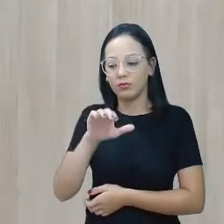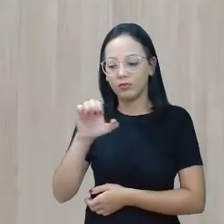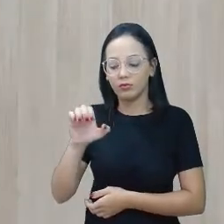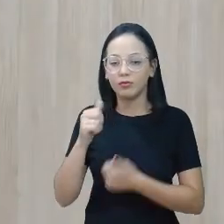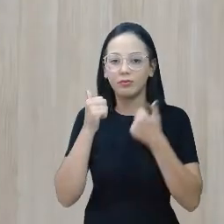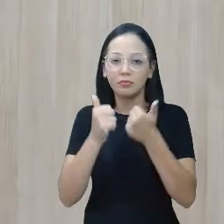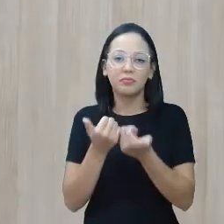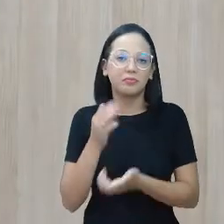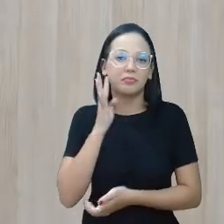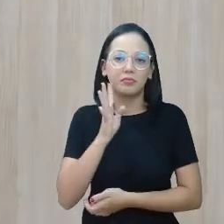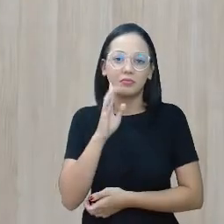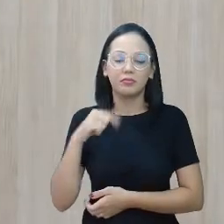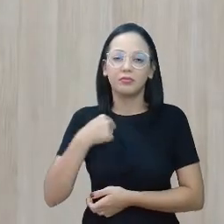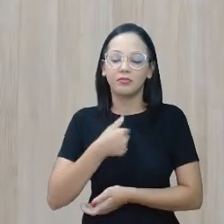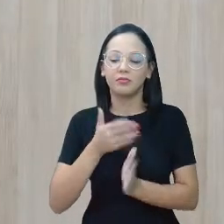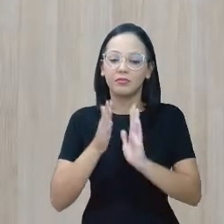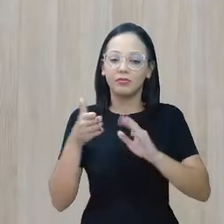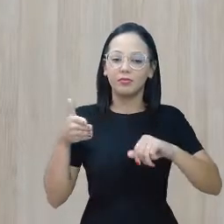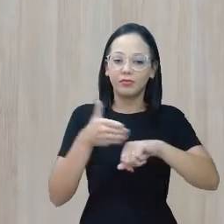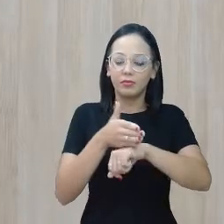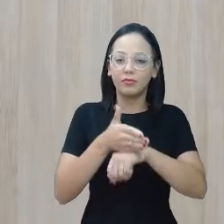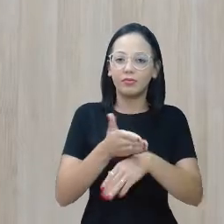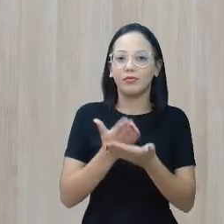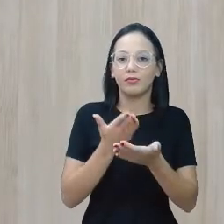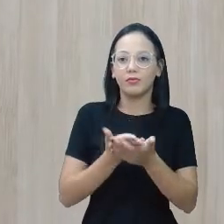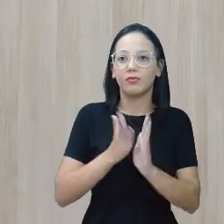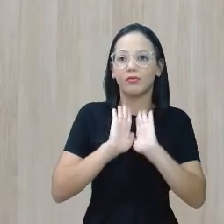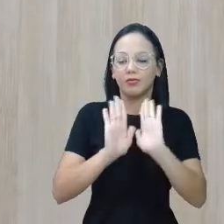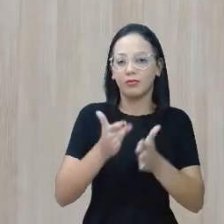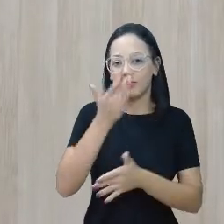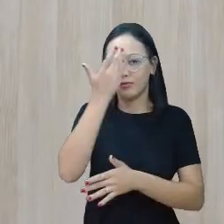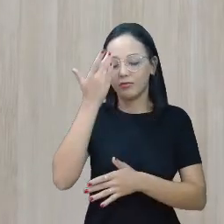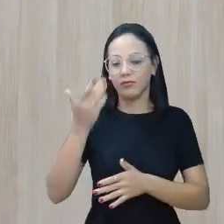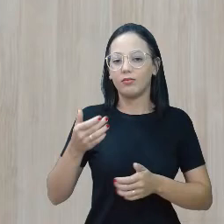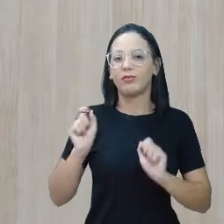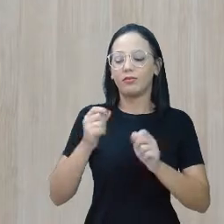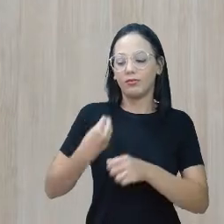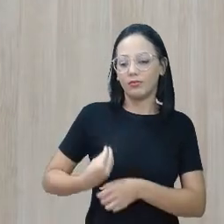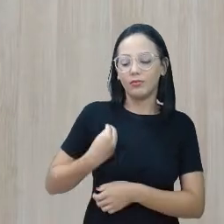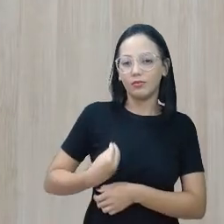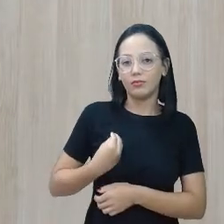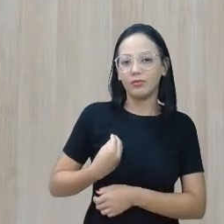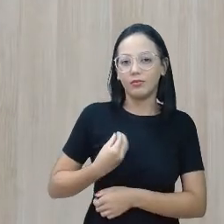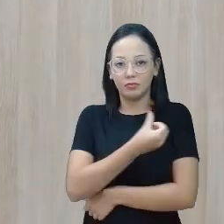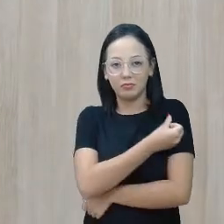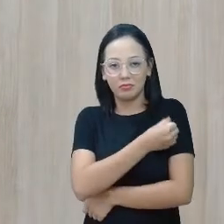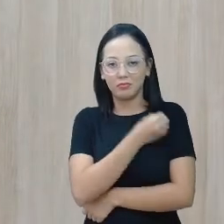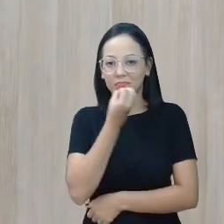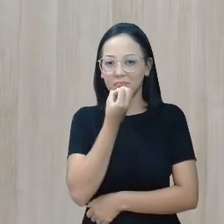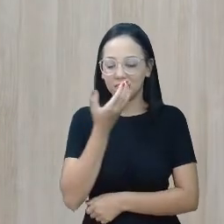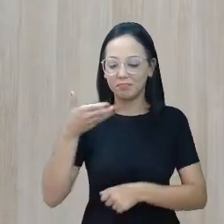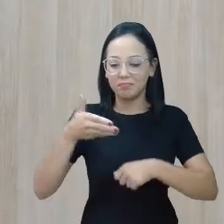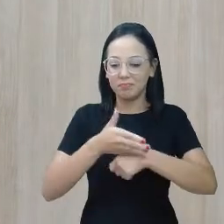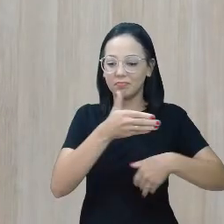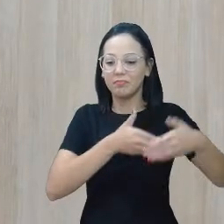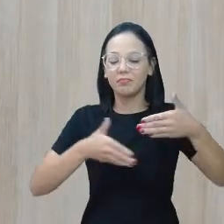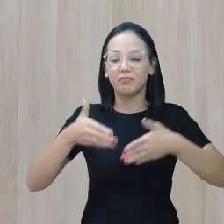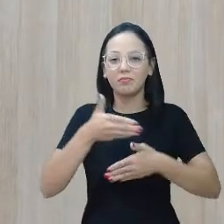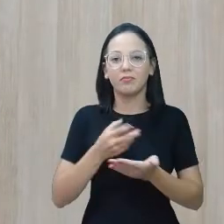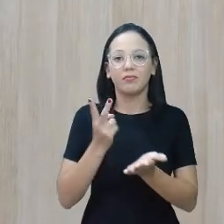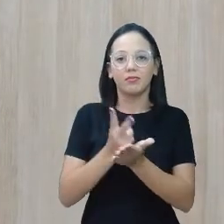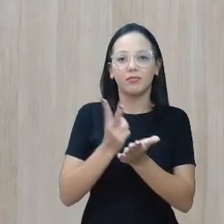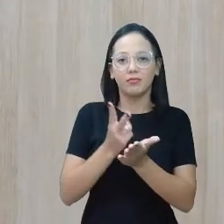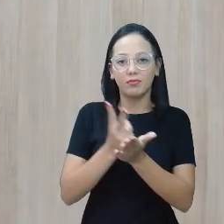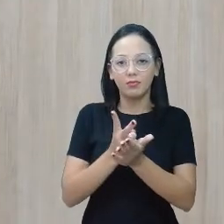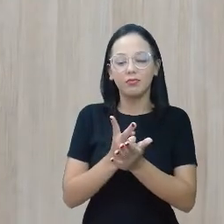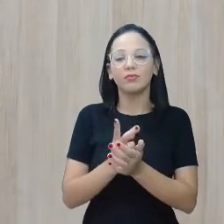massa, né? A gente já entra na aula e já tem um monte de gente logada. O 6º ano, ó, super participativo aqui. Toda vez que a gente já loga, o